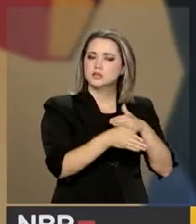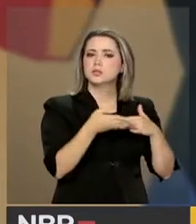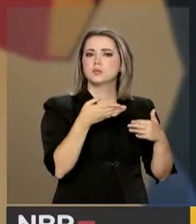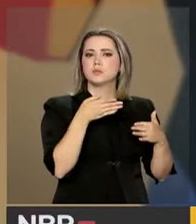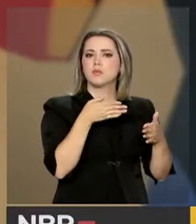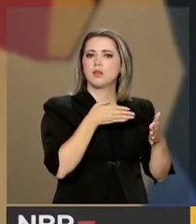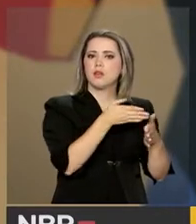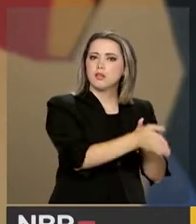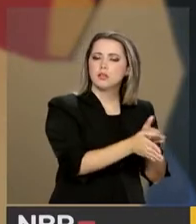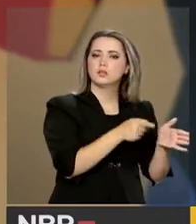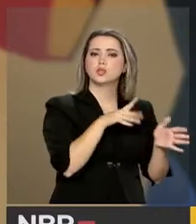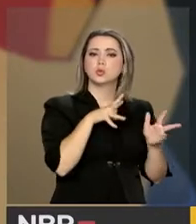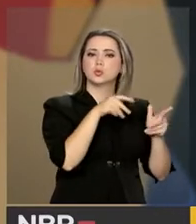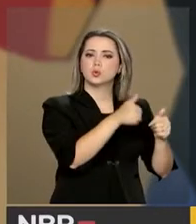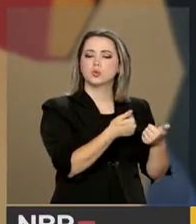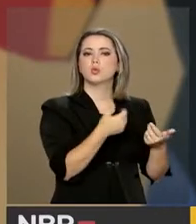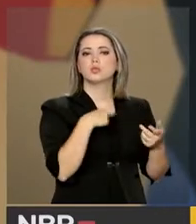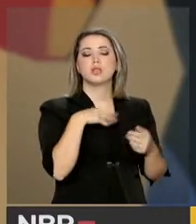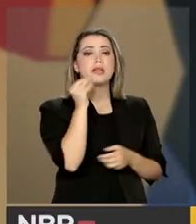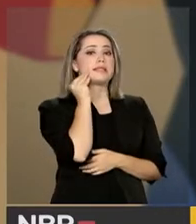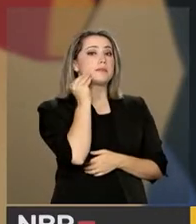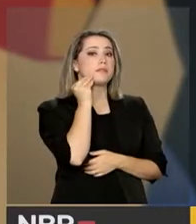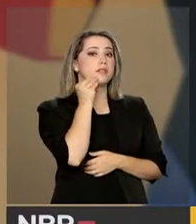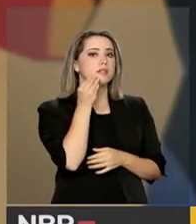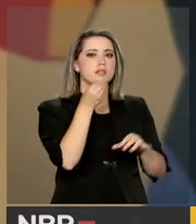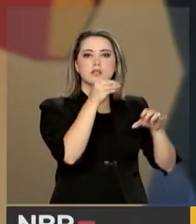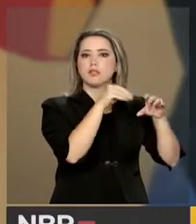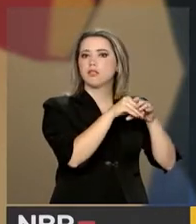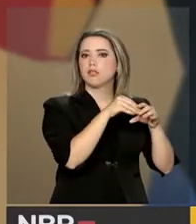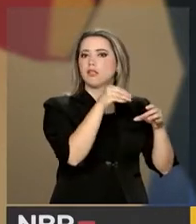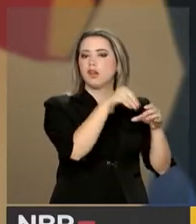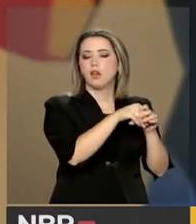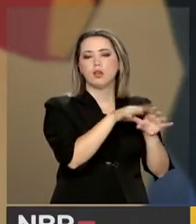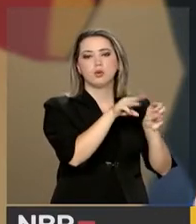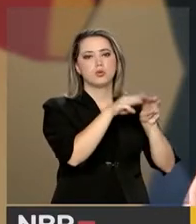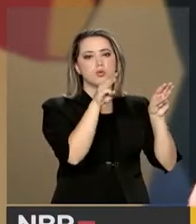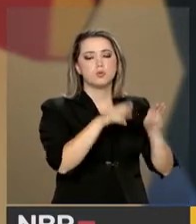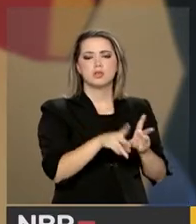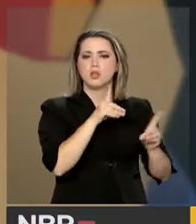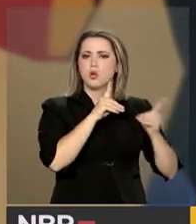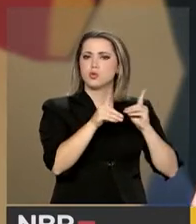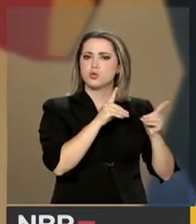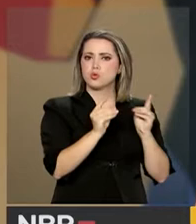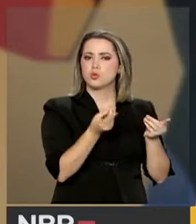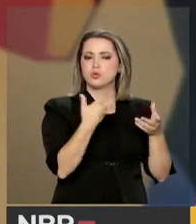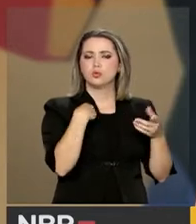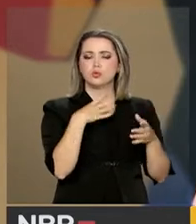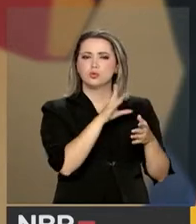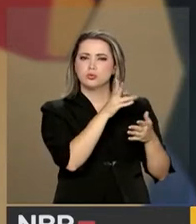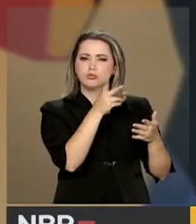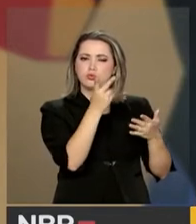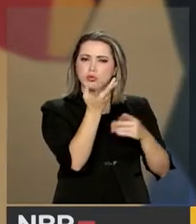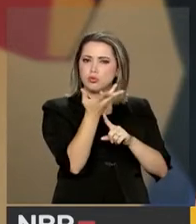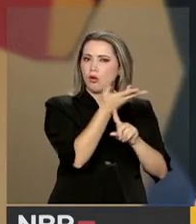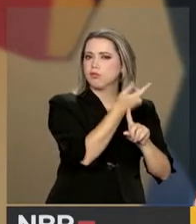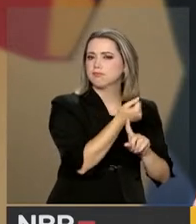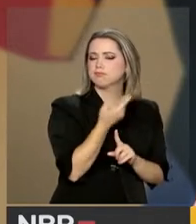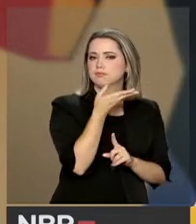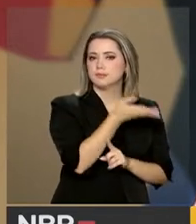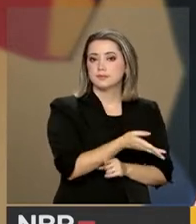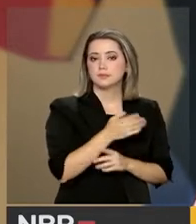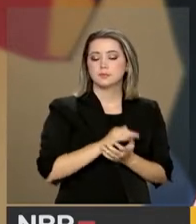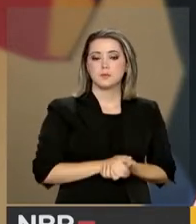ao acervo completo, à experiência de estar dentro de um museu dialogando diretamente com aquelas obras. Então ela